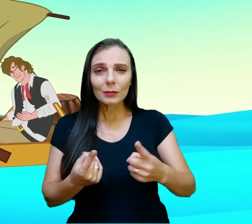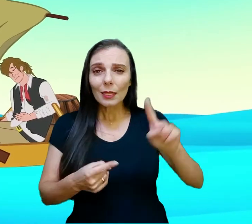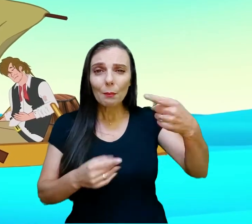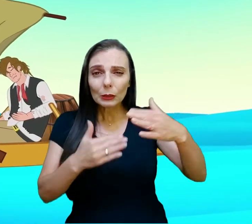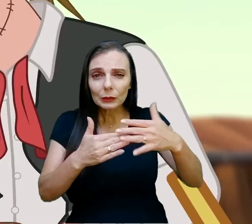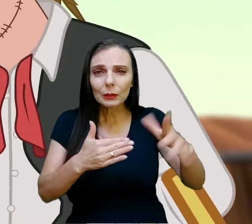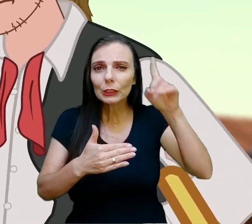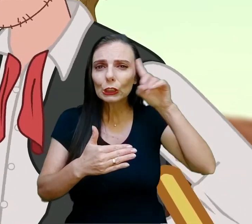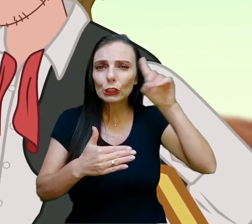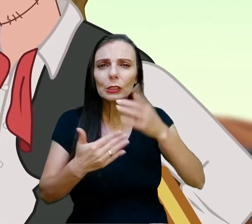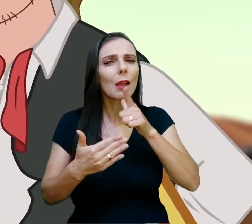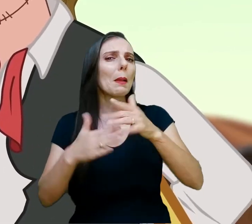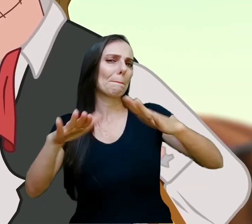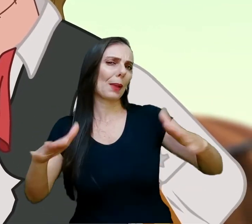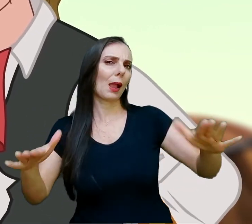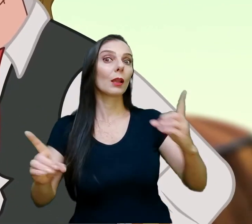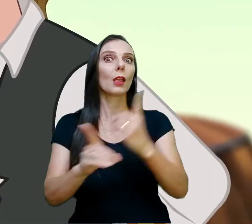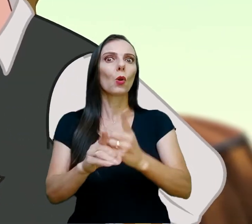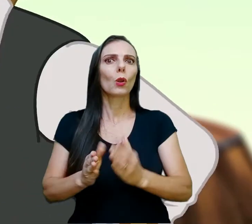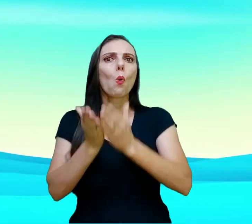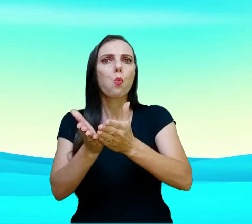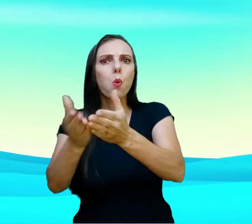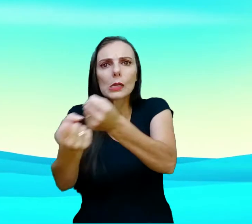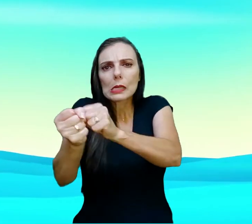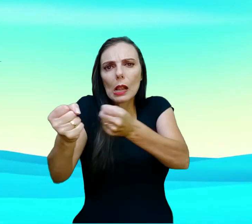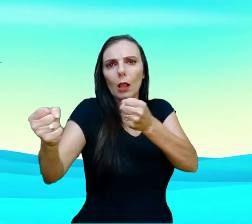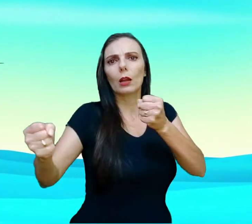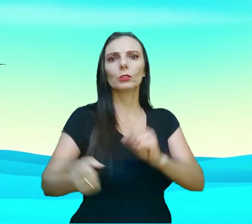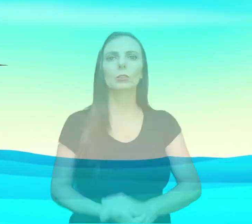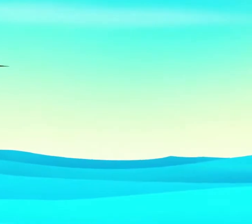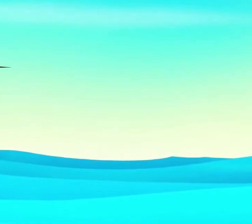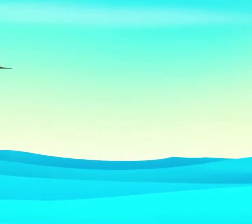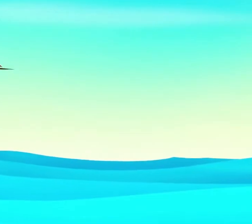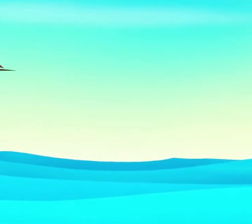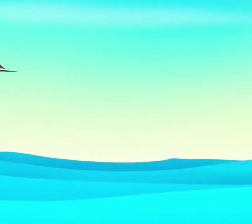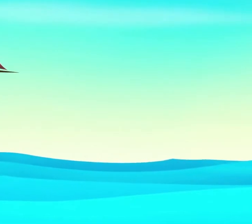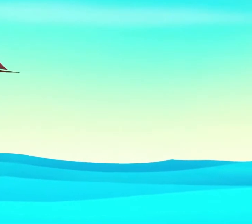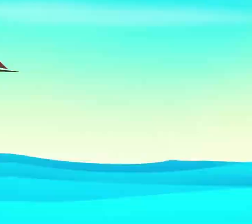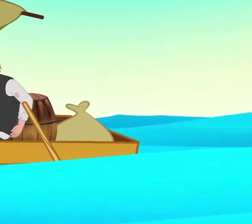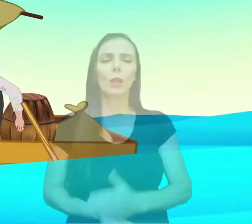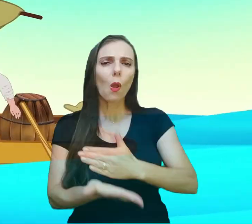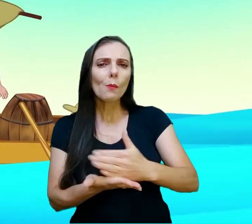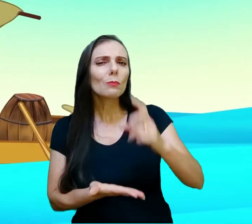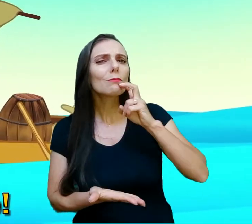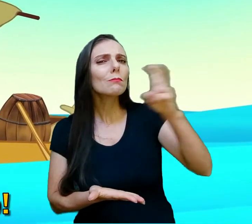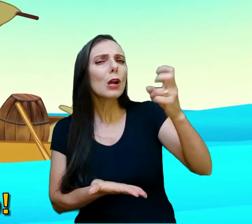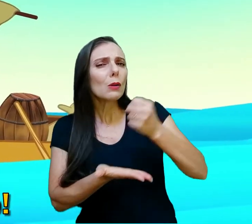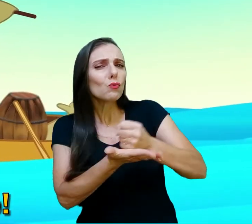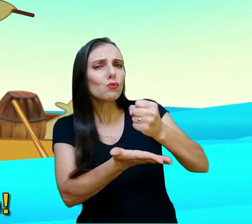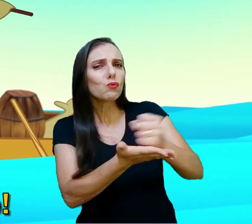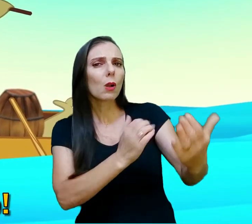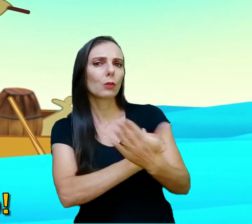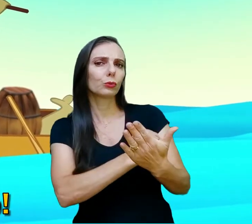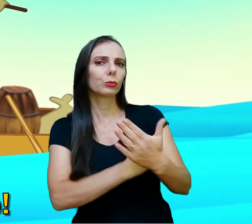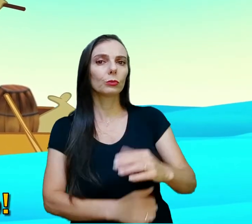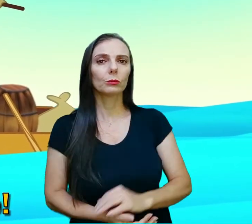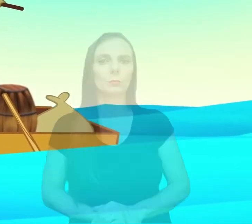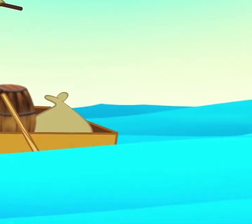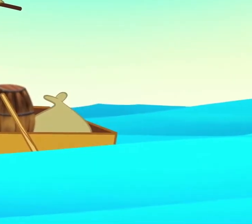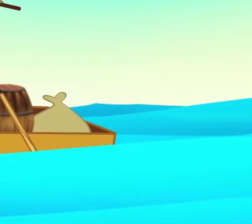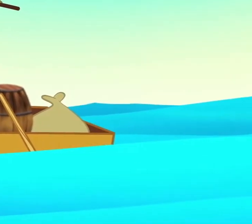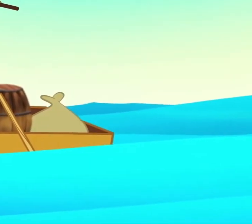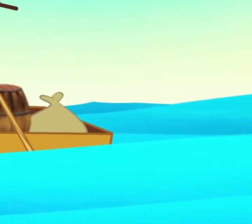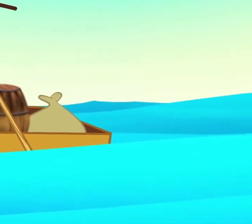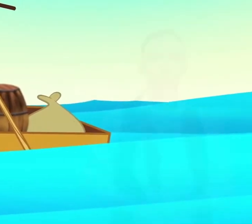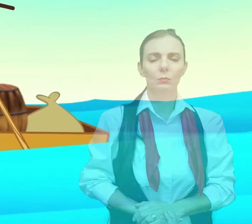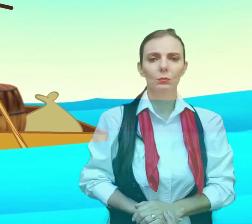Mas depois de alguns dias no mar aberto, ele encontrou um navio. E então começou a gritar por socorro.